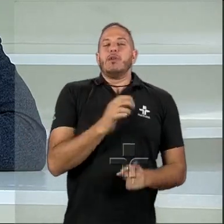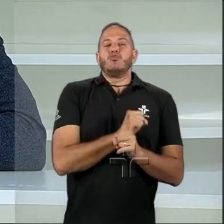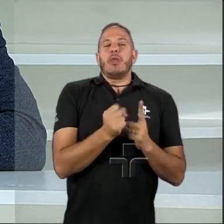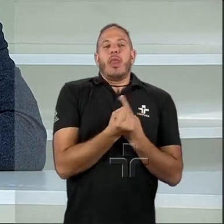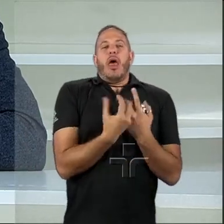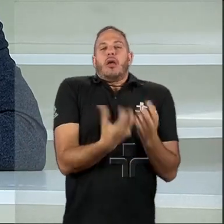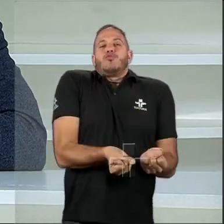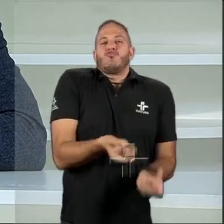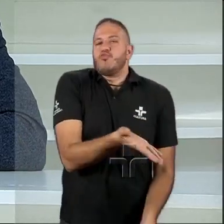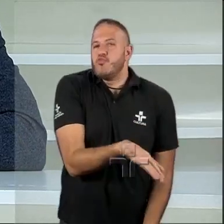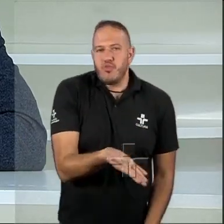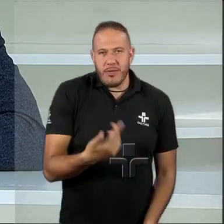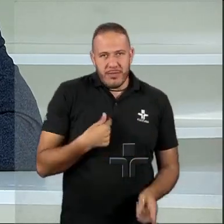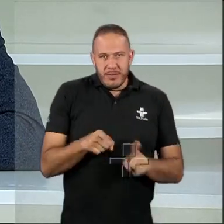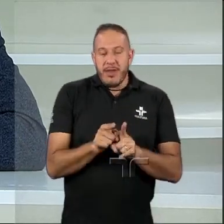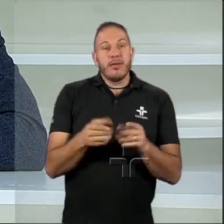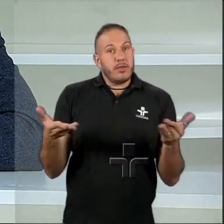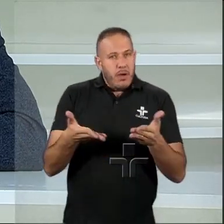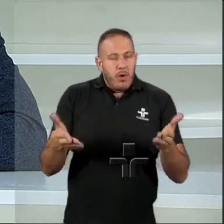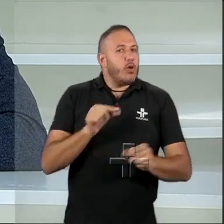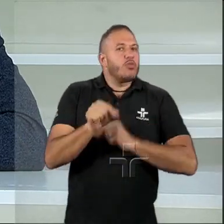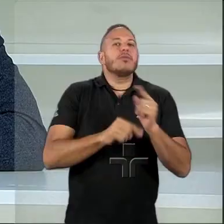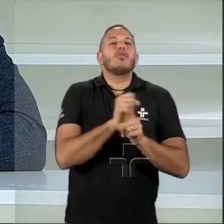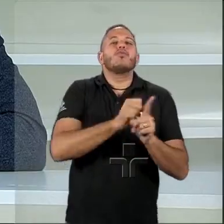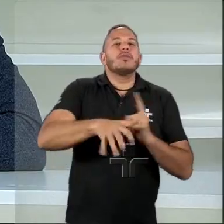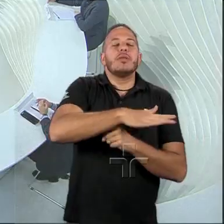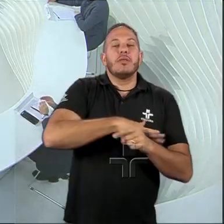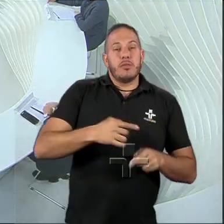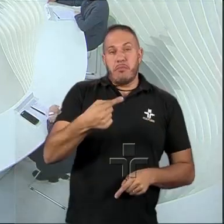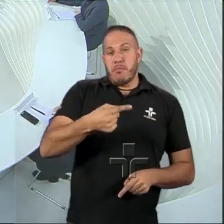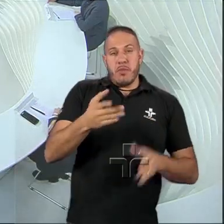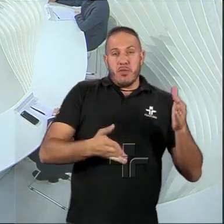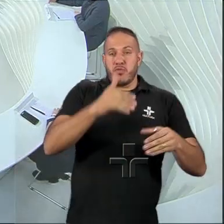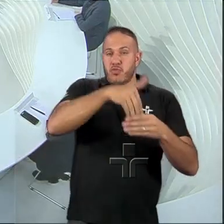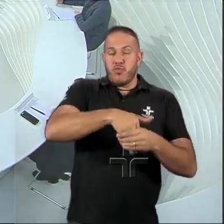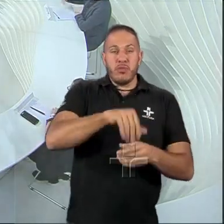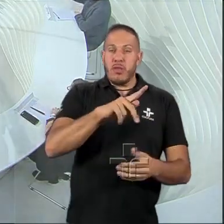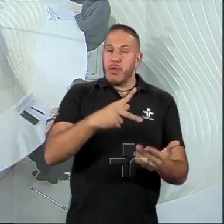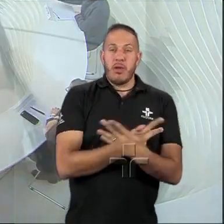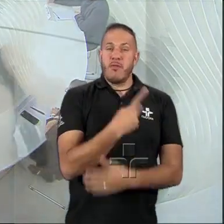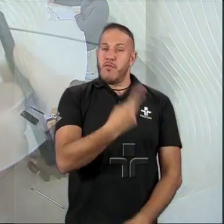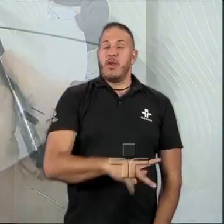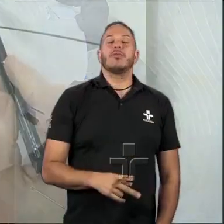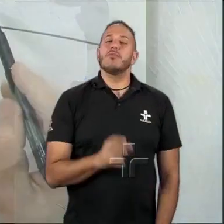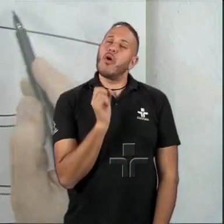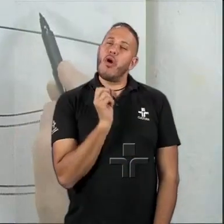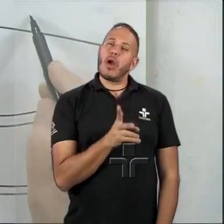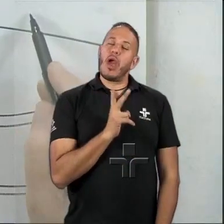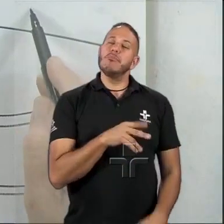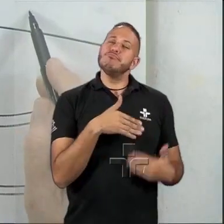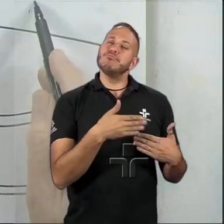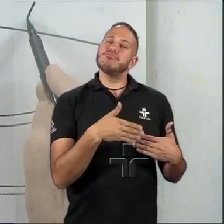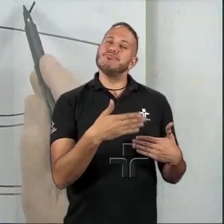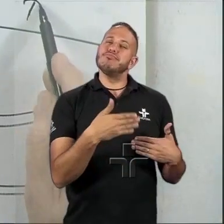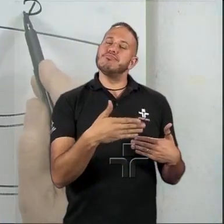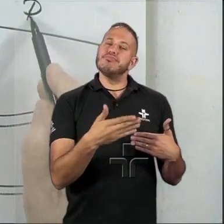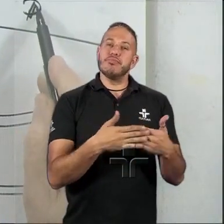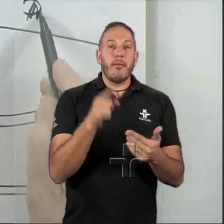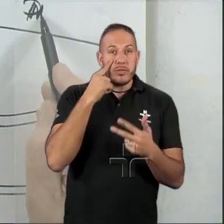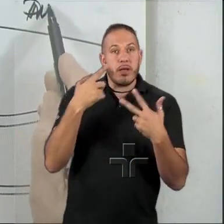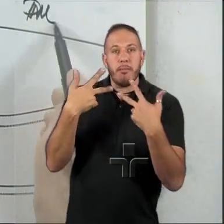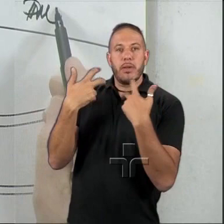apoio. O que a sociedade fez no primeiro turno foi isso. Foi assim, olha, eu vou levar isso até o limite para vocês me